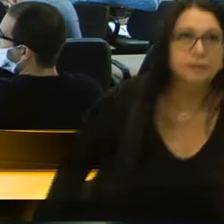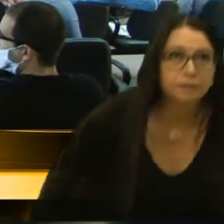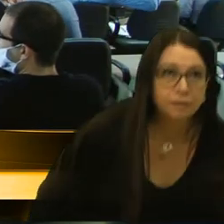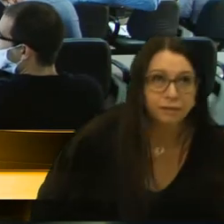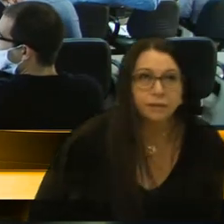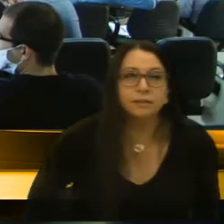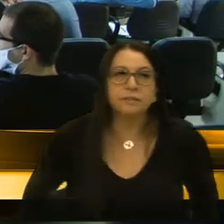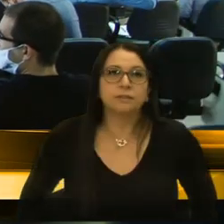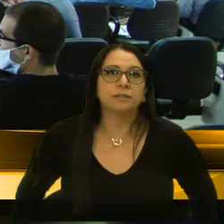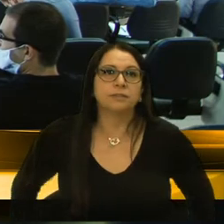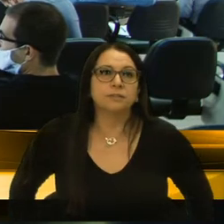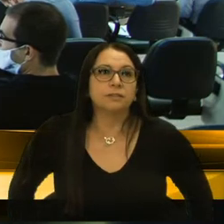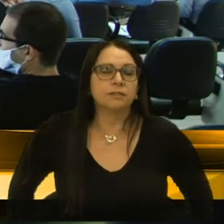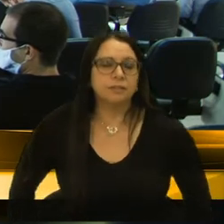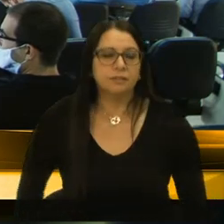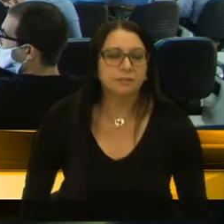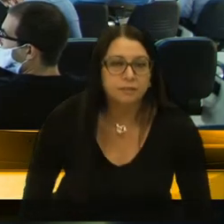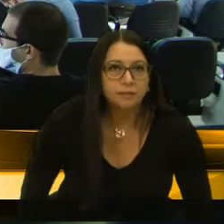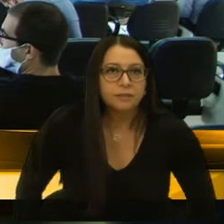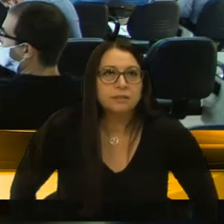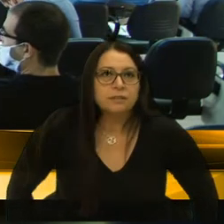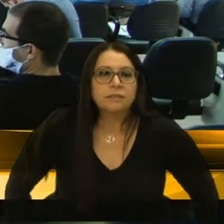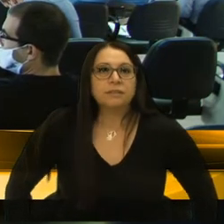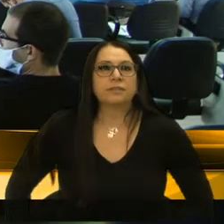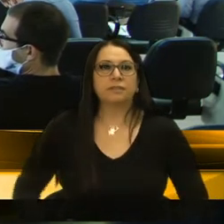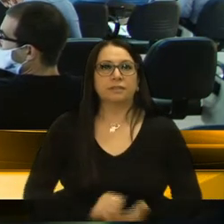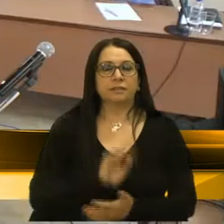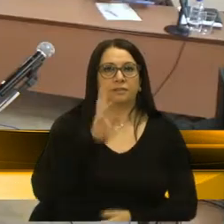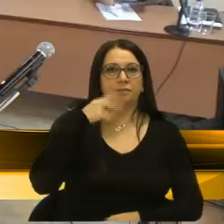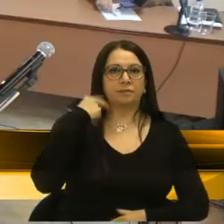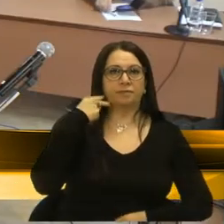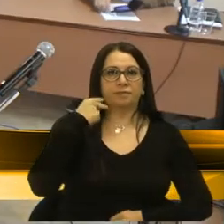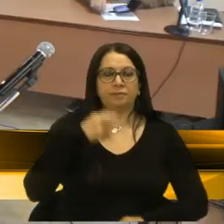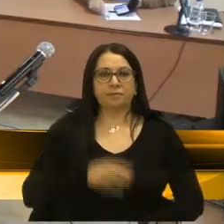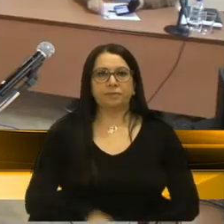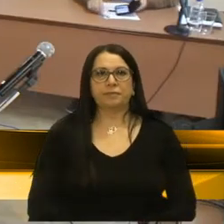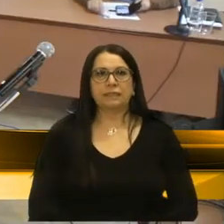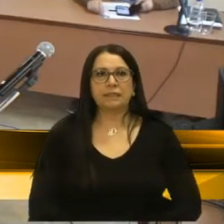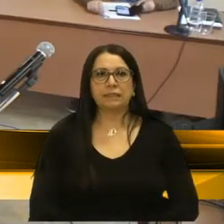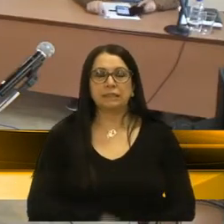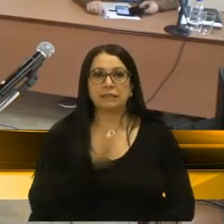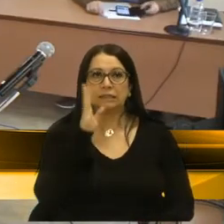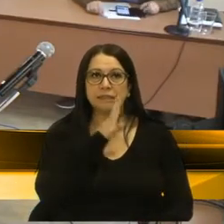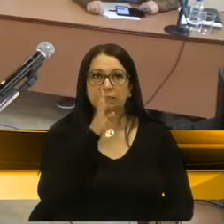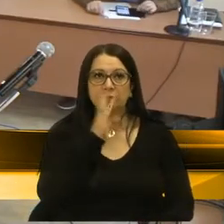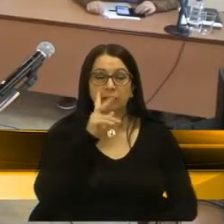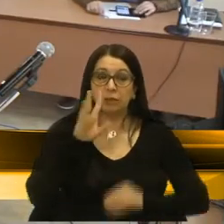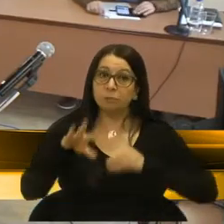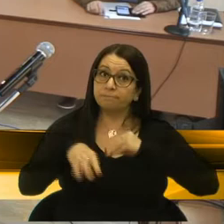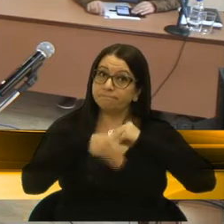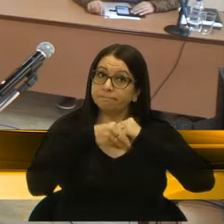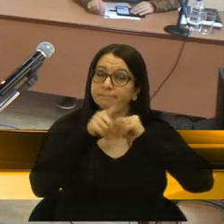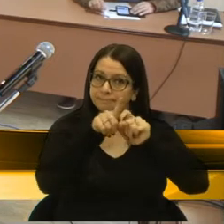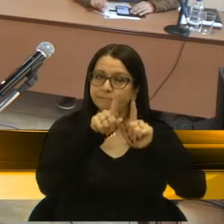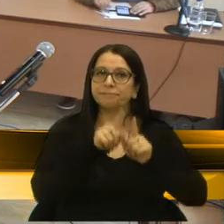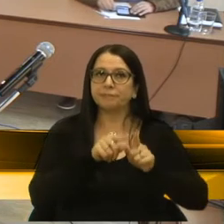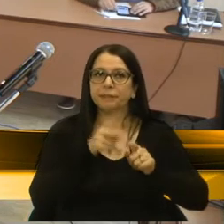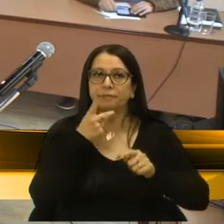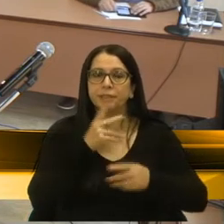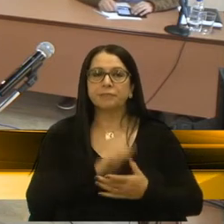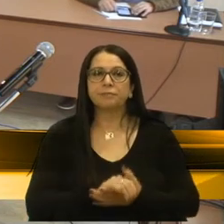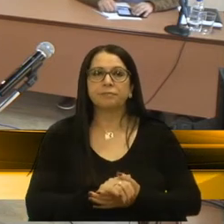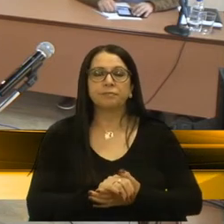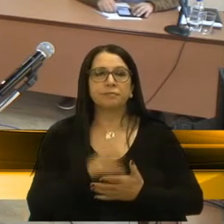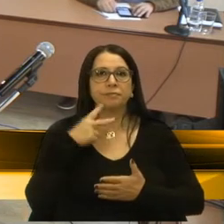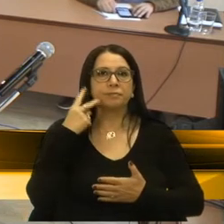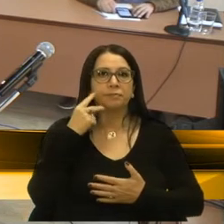Vereadores, uma parte, vereador. Vereador, prometo ser breve. Eu só quero me somar às manifestações do